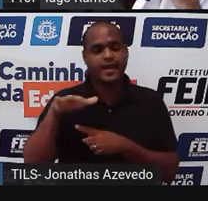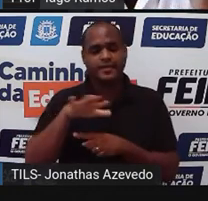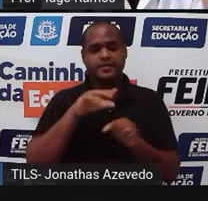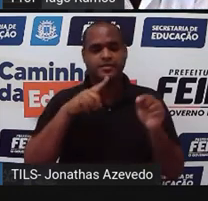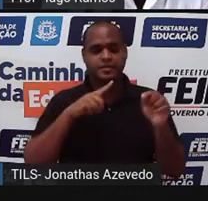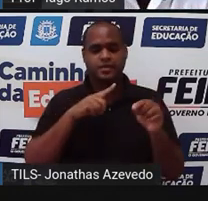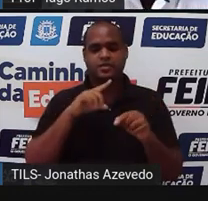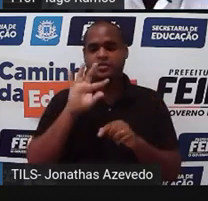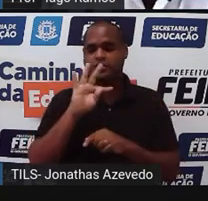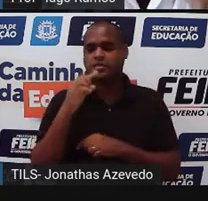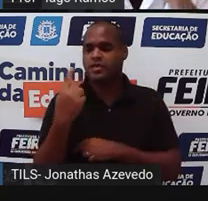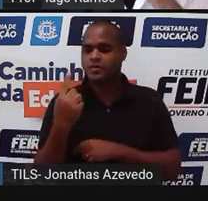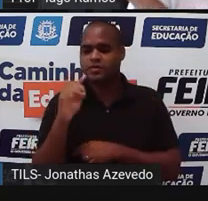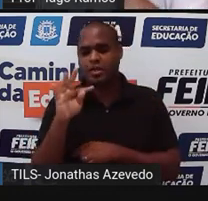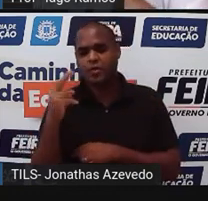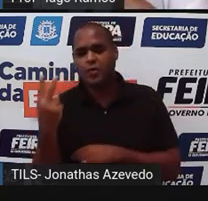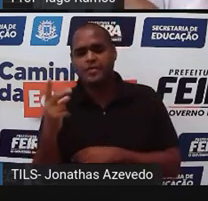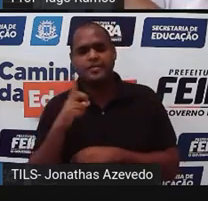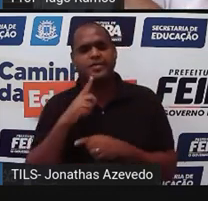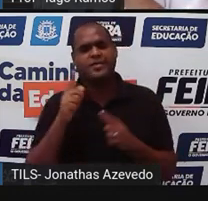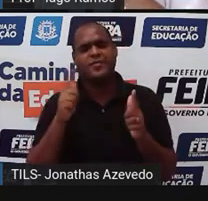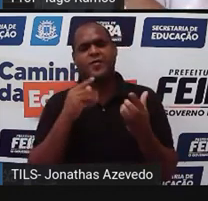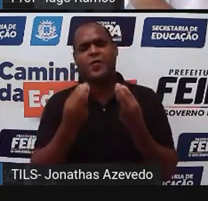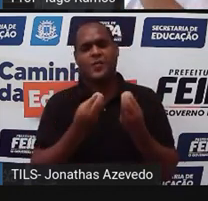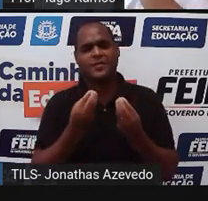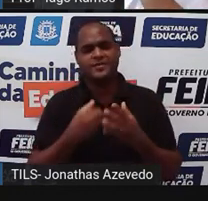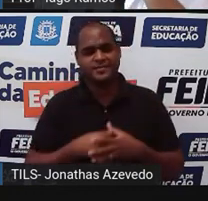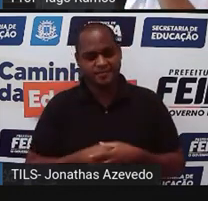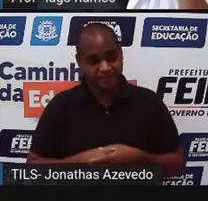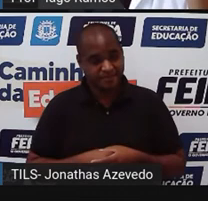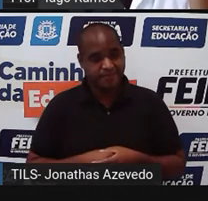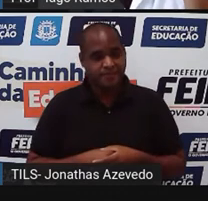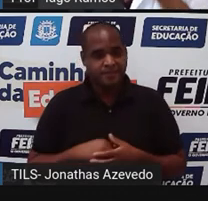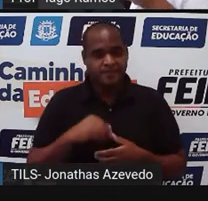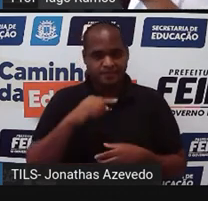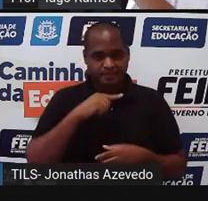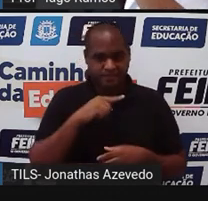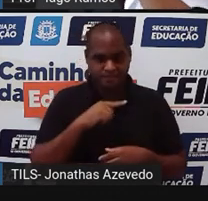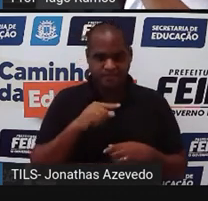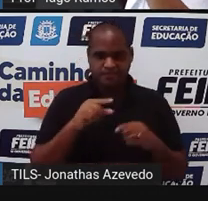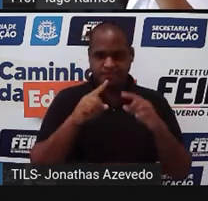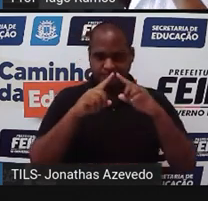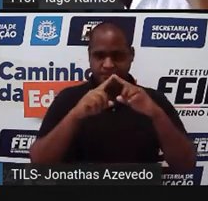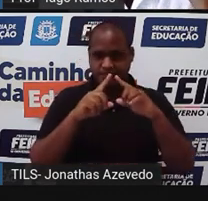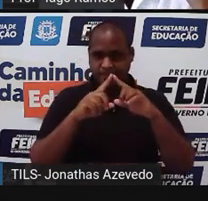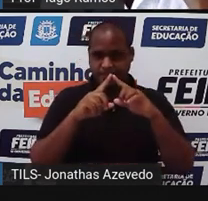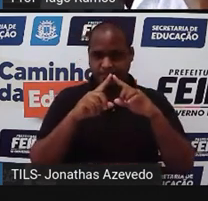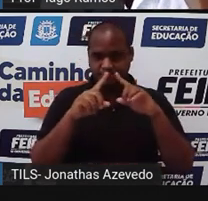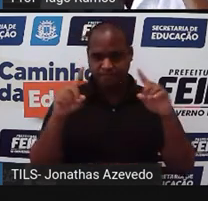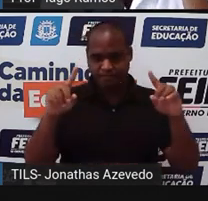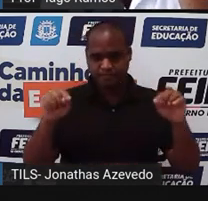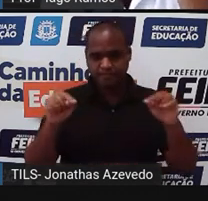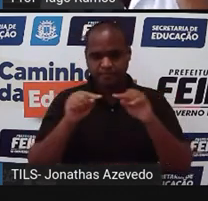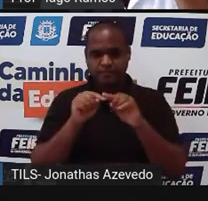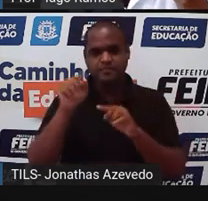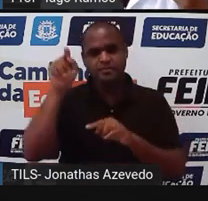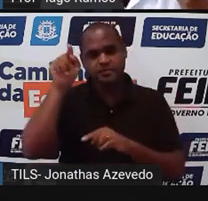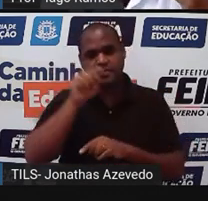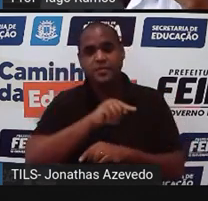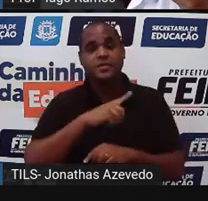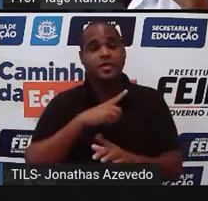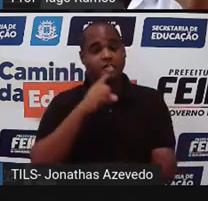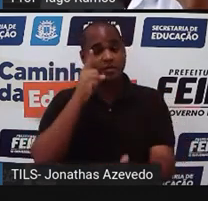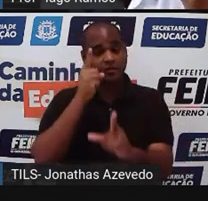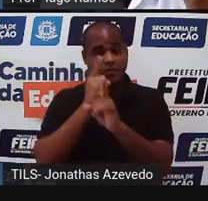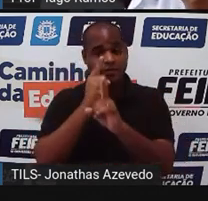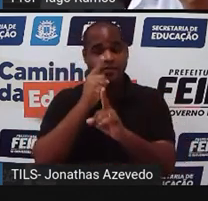de triângulo daquele jeito que a gente viu Oi e aí a gente fez um retângulo marcou uma diagonal e achou dois